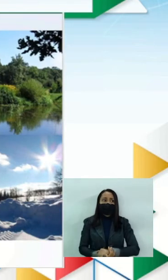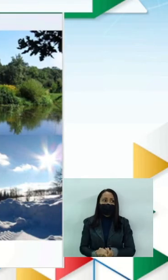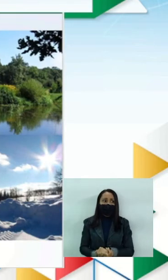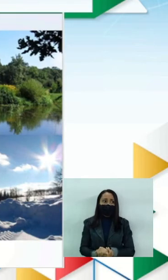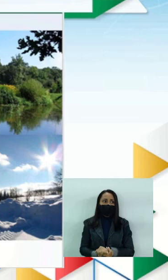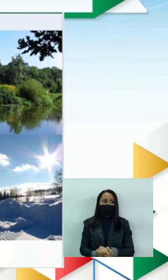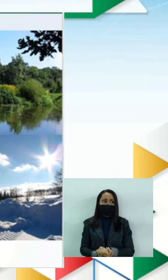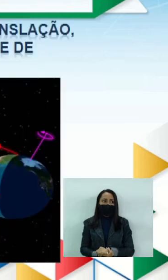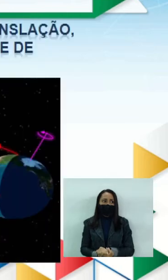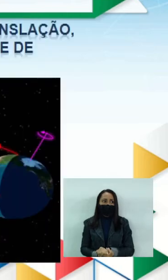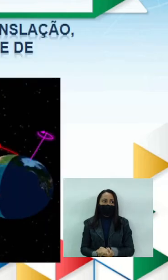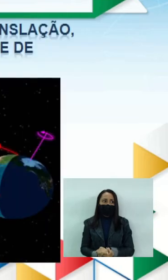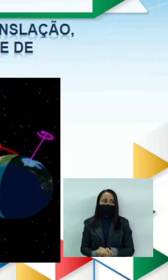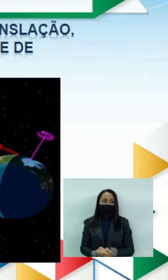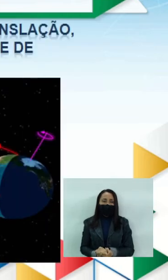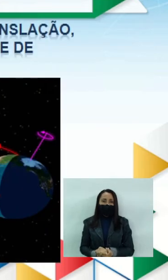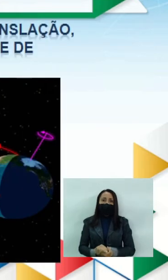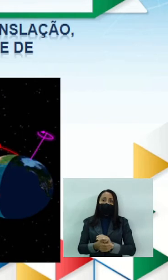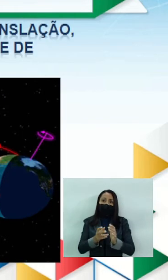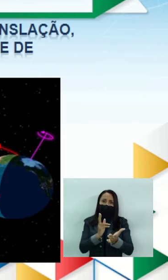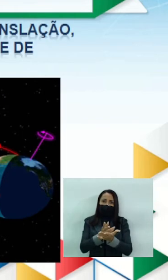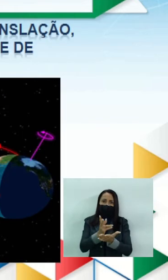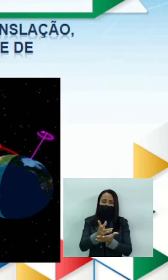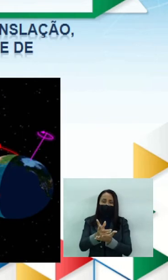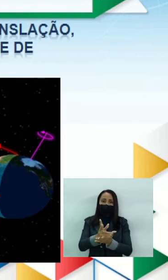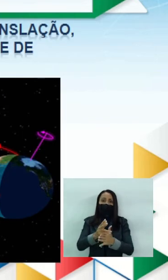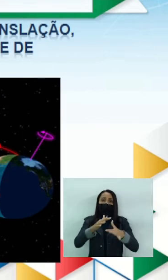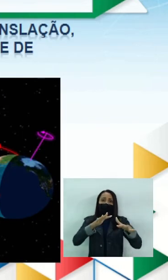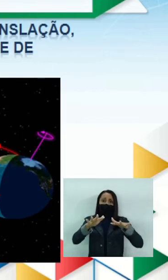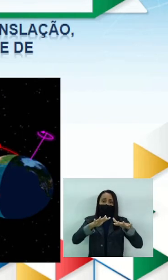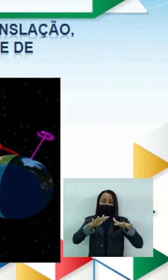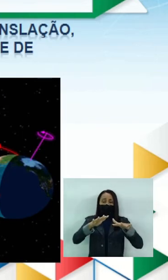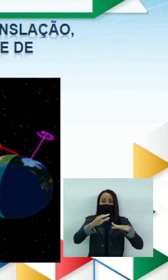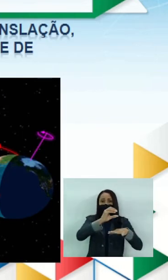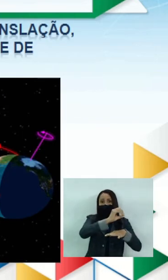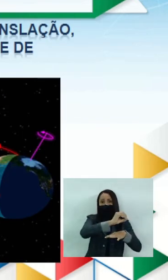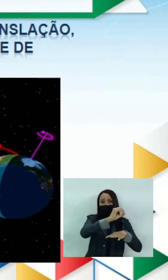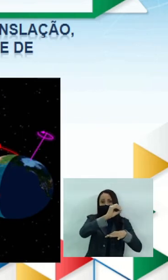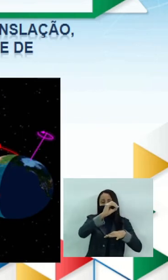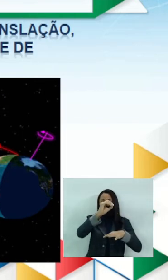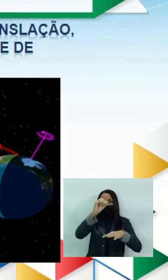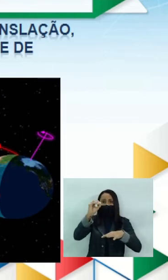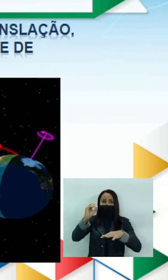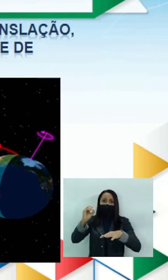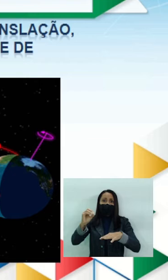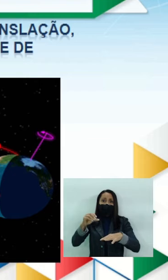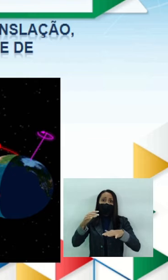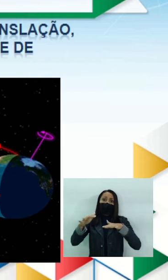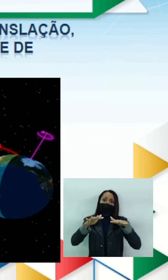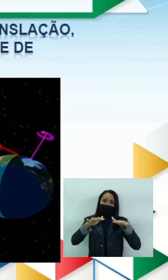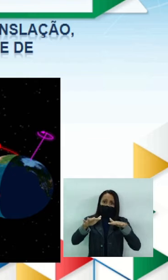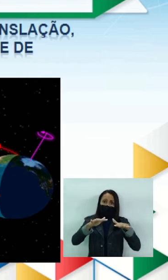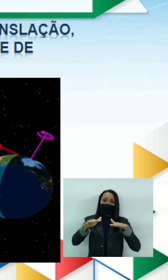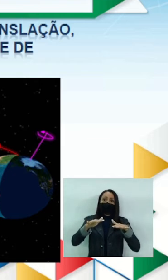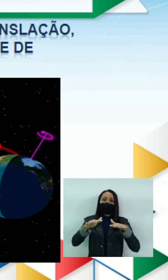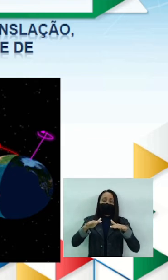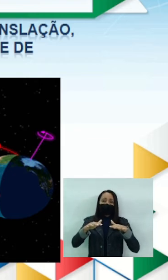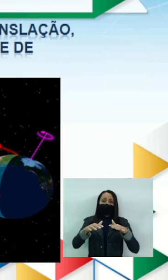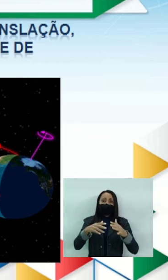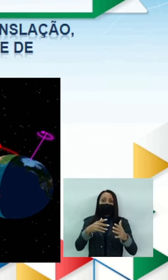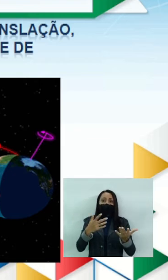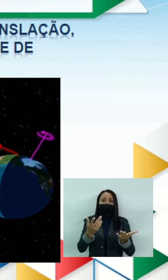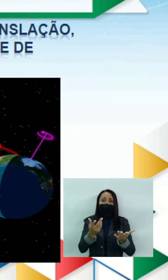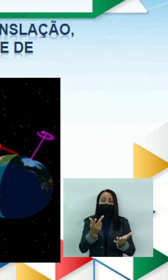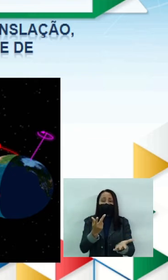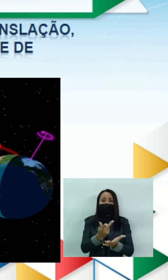certo? Vamos lá, continuando. No movimento de translação, durante a realização do movimento de translação, a Terra